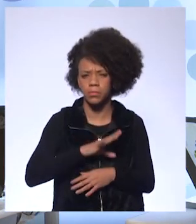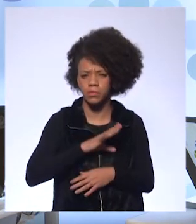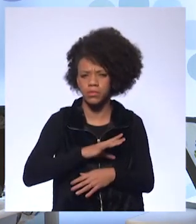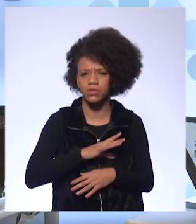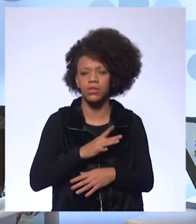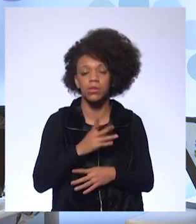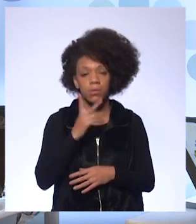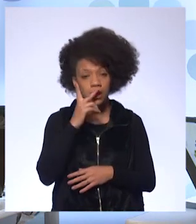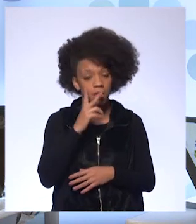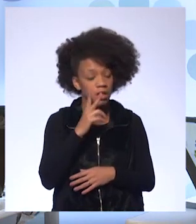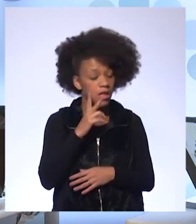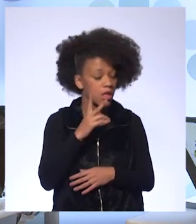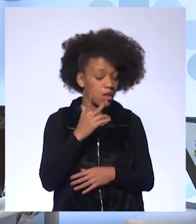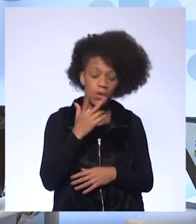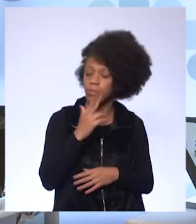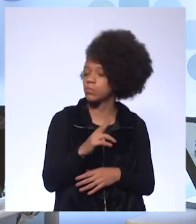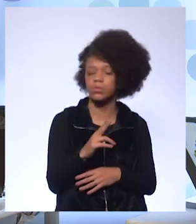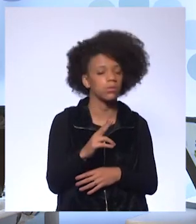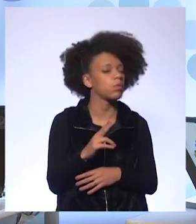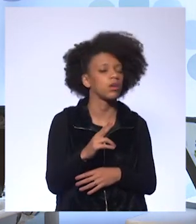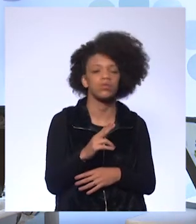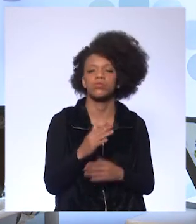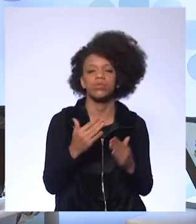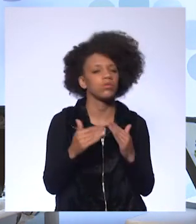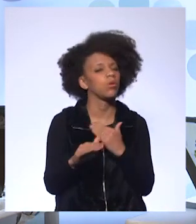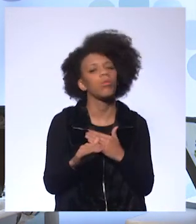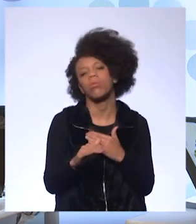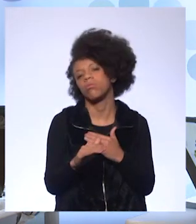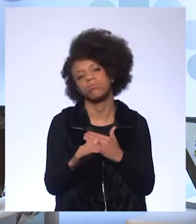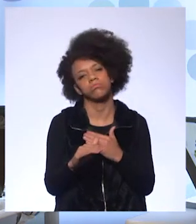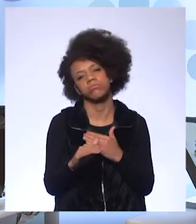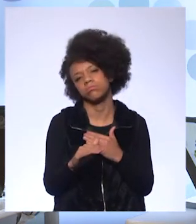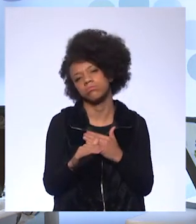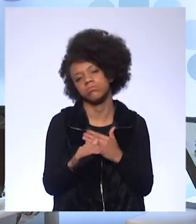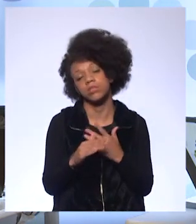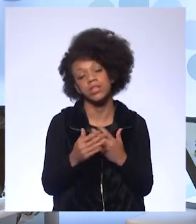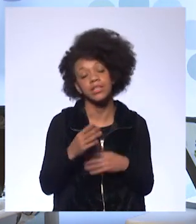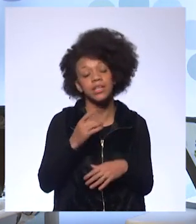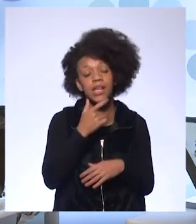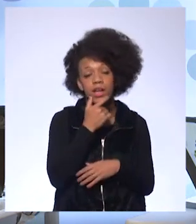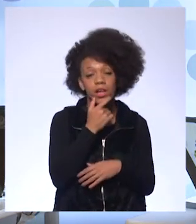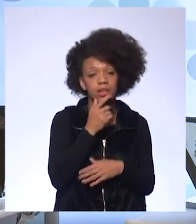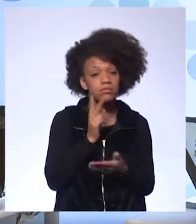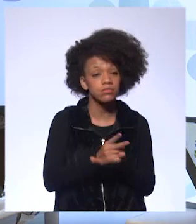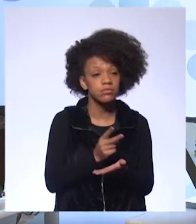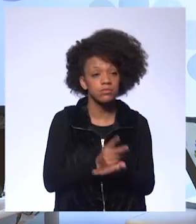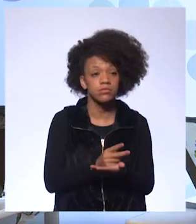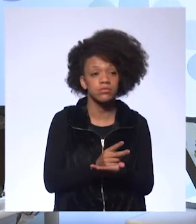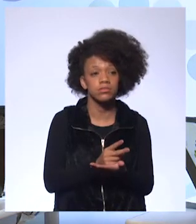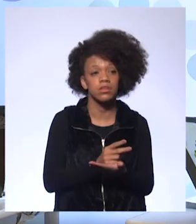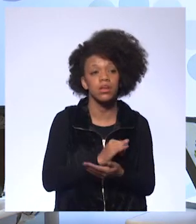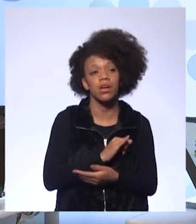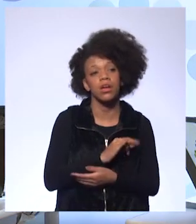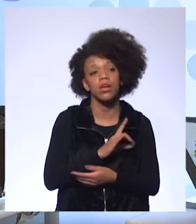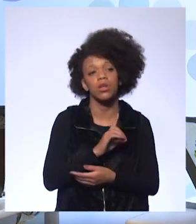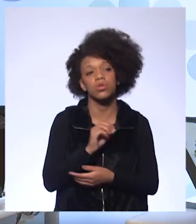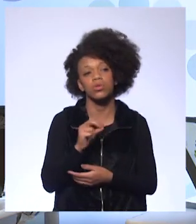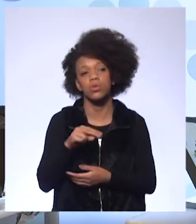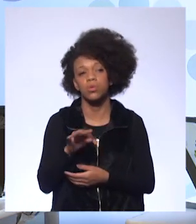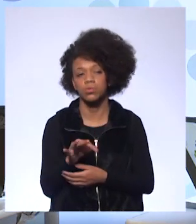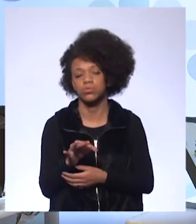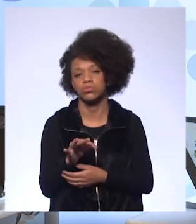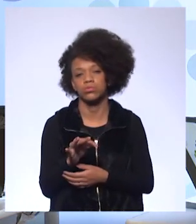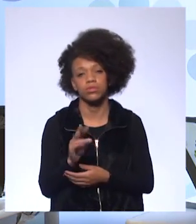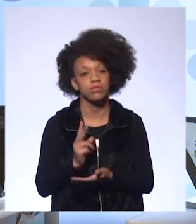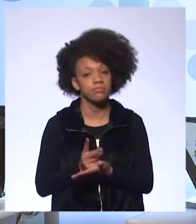fala eu acho eu não acho que irão ou eu acho que não iam em inglês não você sempre vai falar I don't think eu